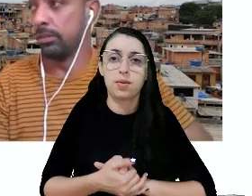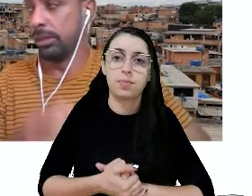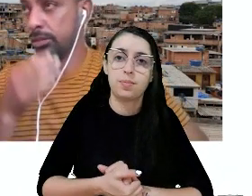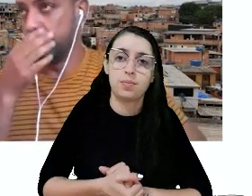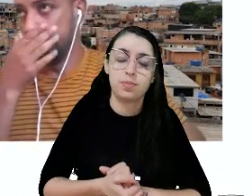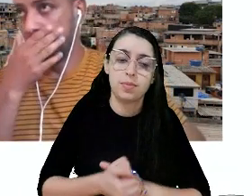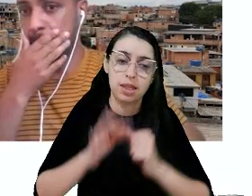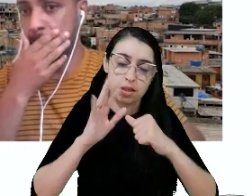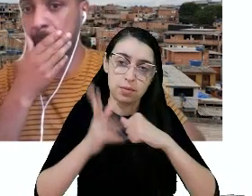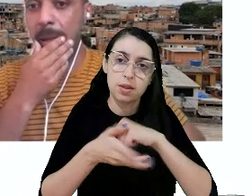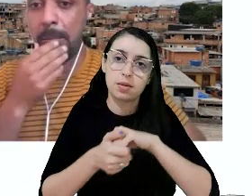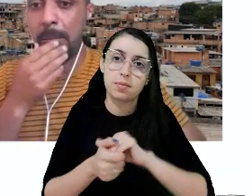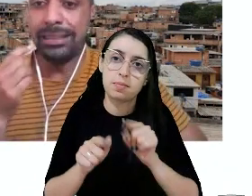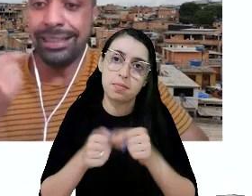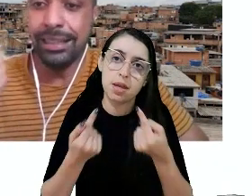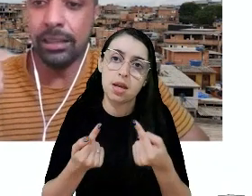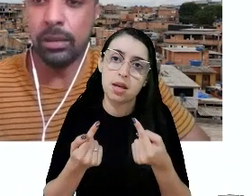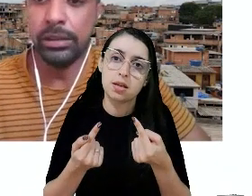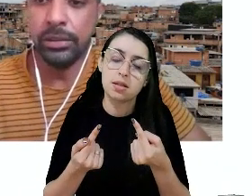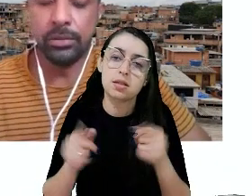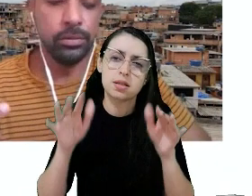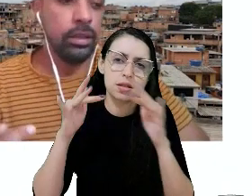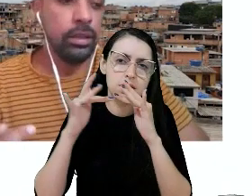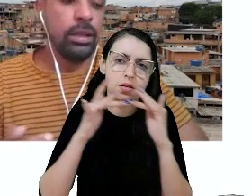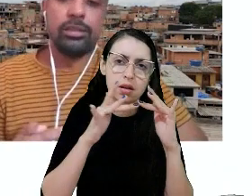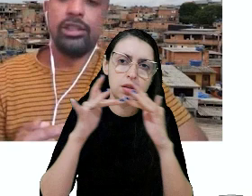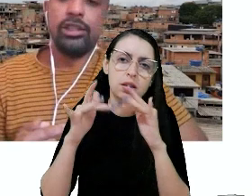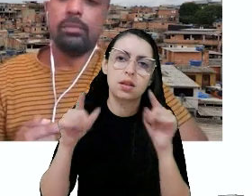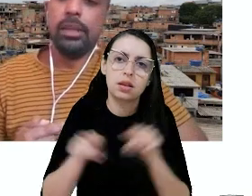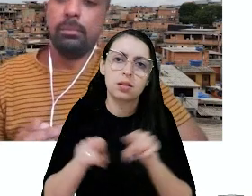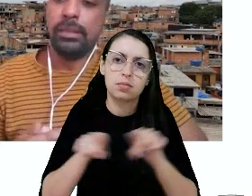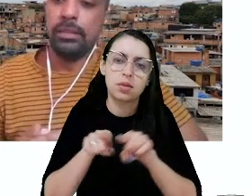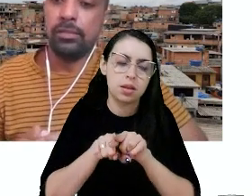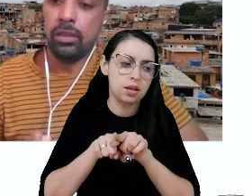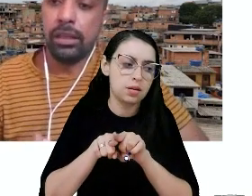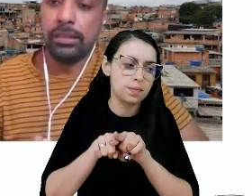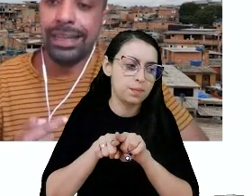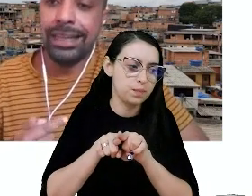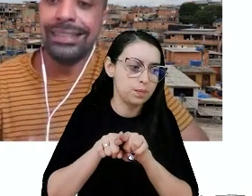pela fome nesse contexto de pandemia. Mas, aliado a isso, a gente